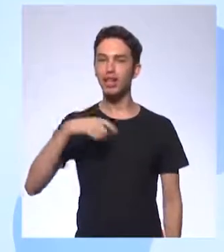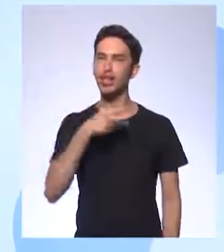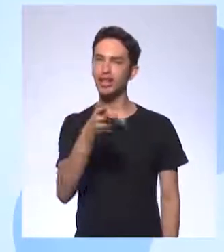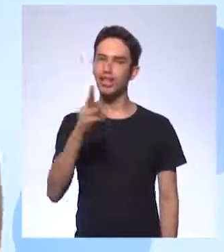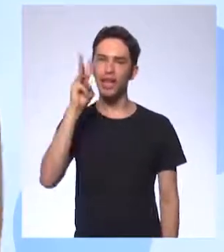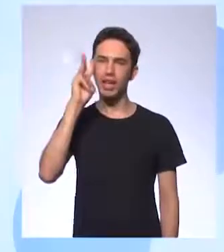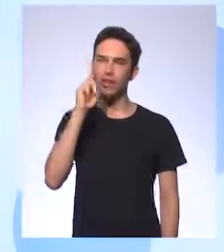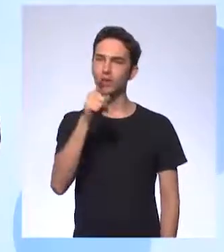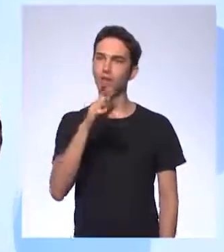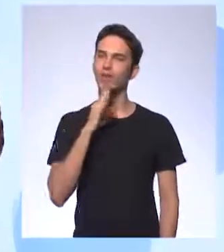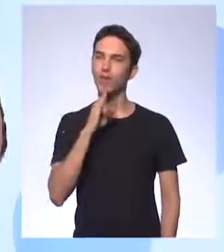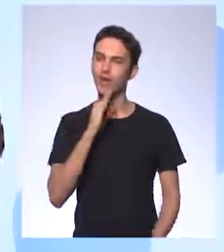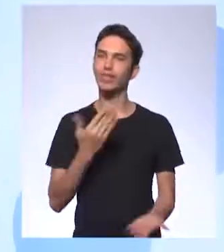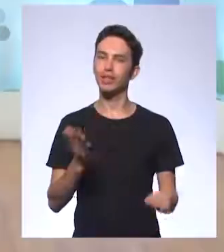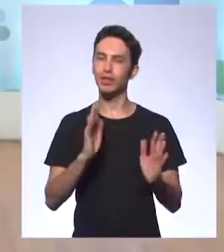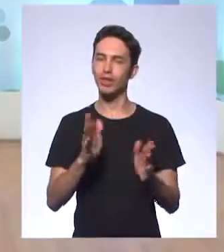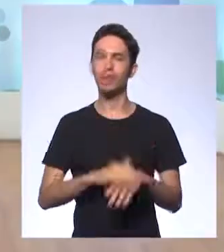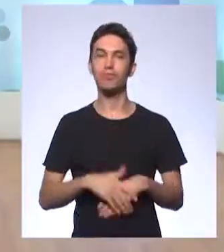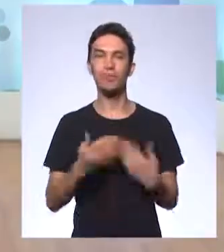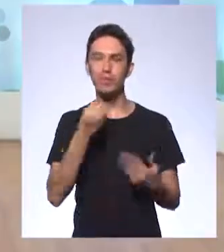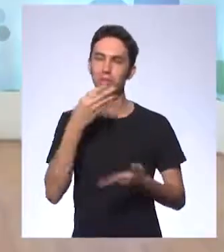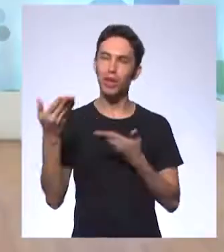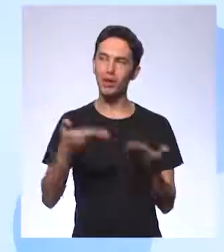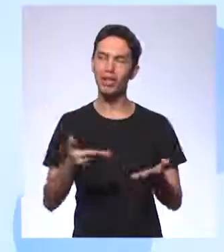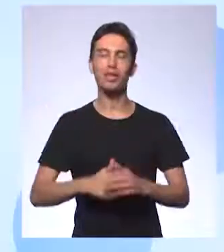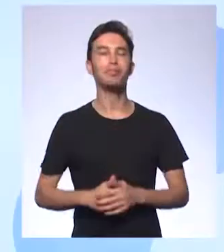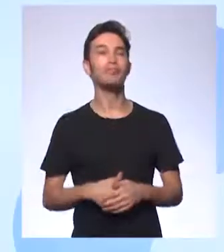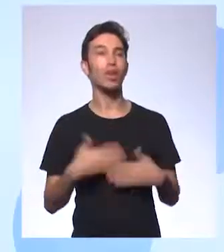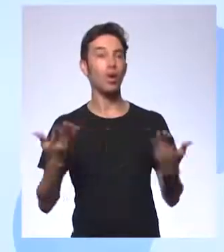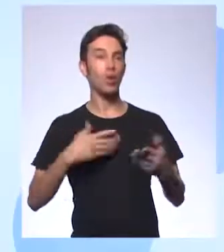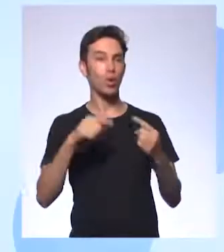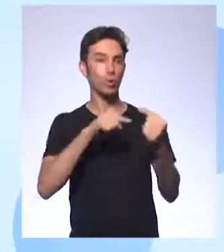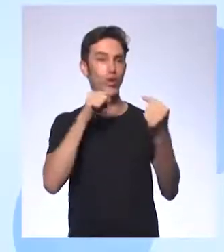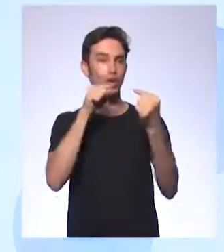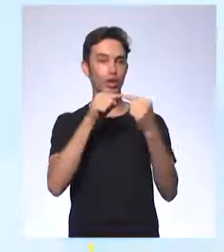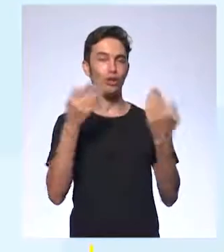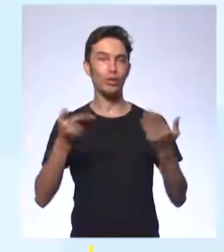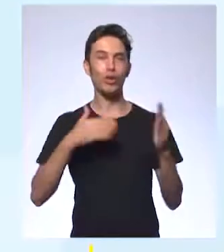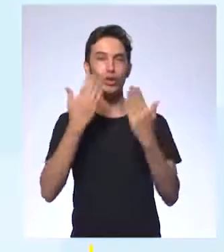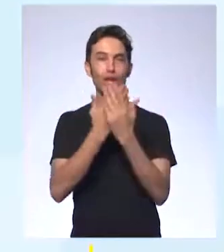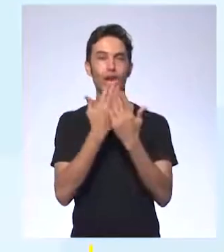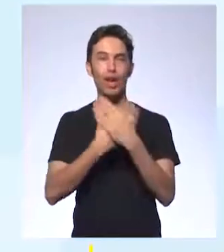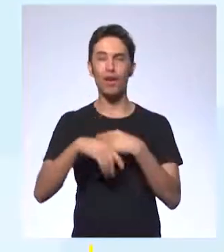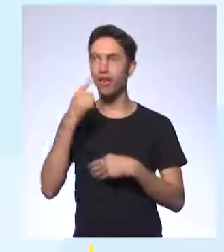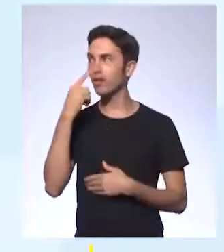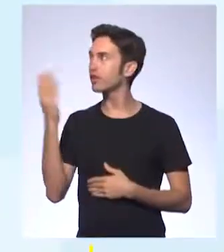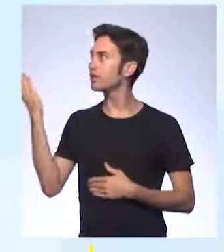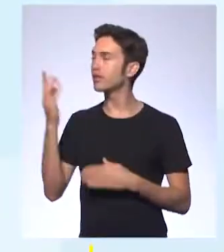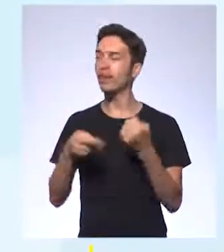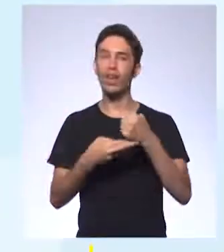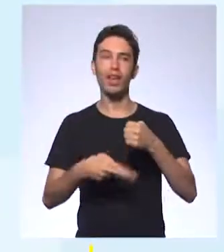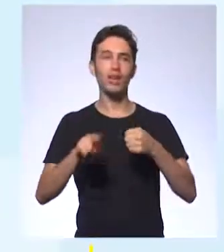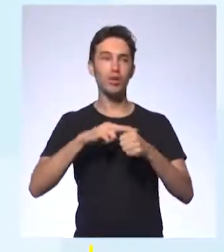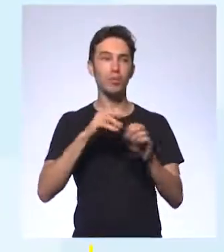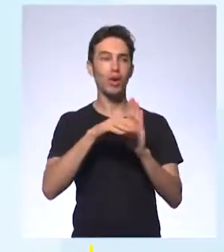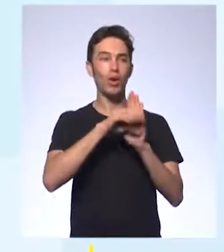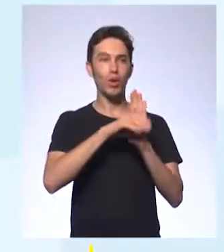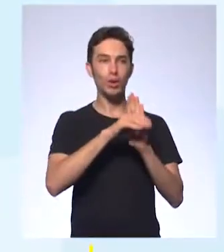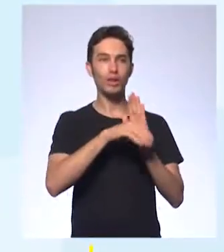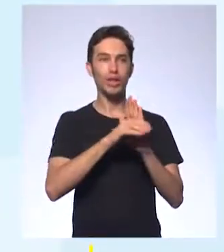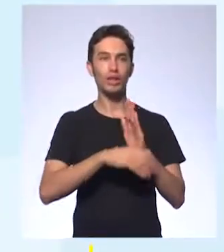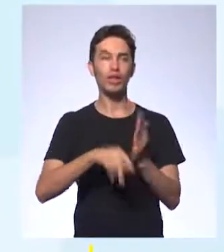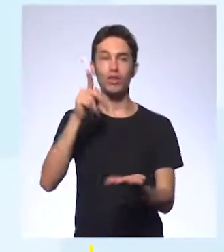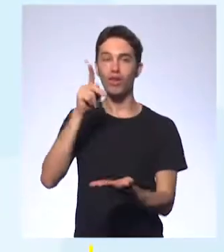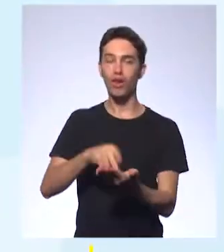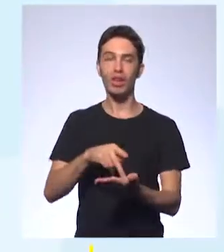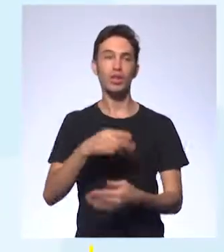terça-feira. Então, muito bem-vinda! Seguinte, objetivos da nossa aula aí na tela: retomar conceito de fato e opinião